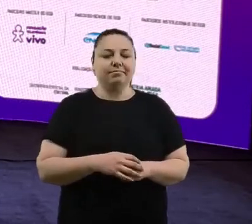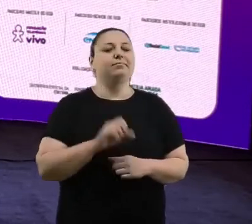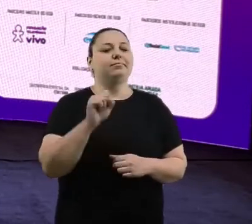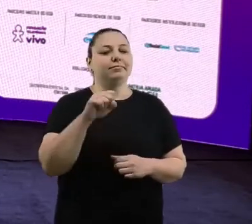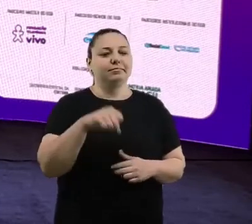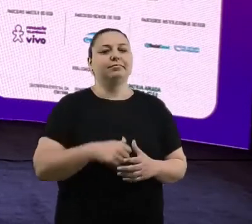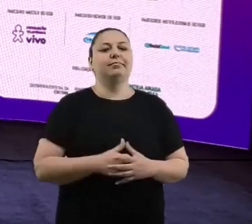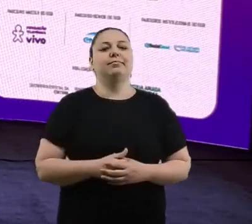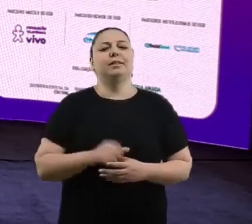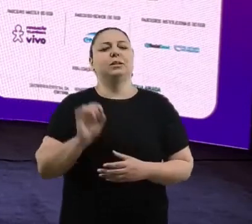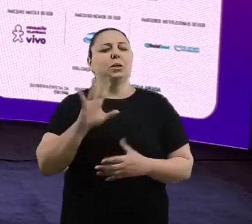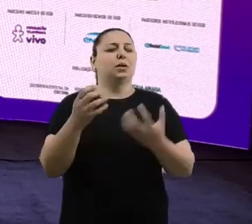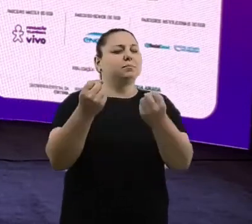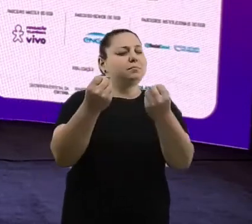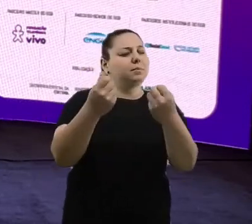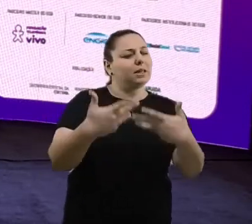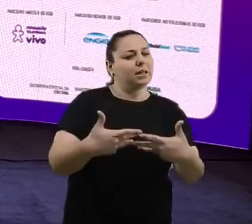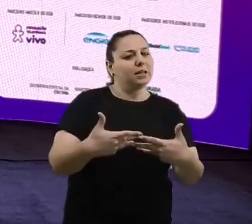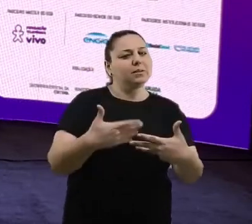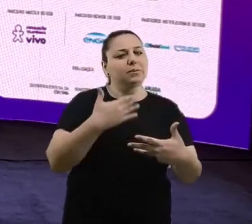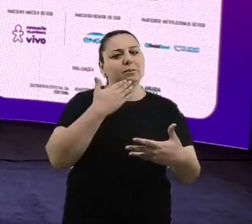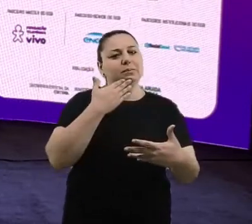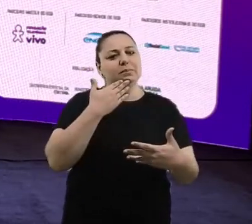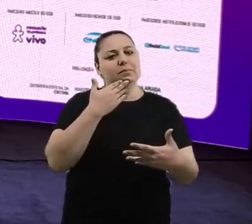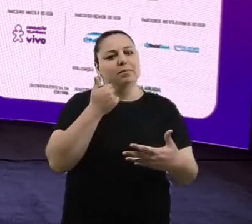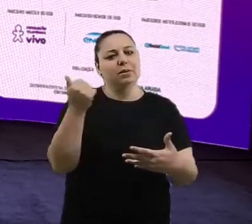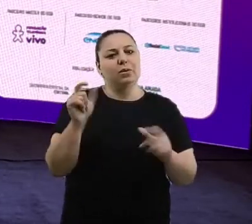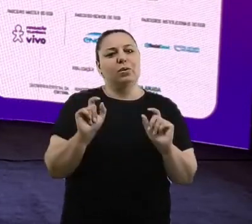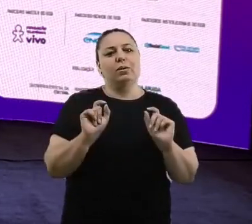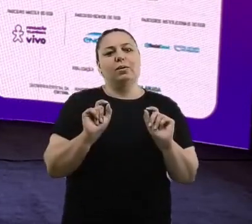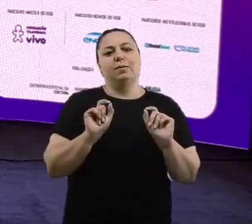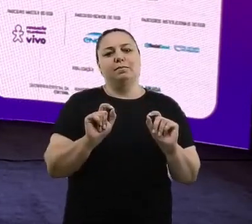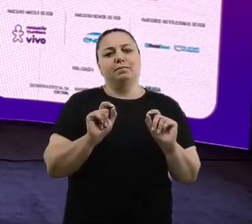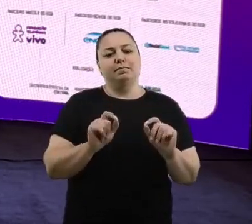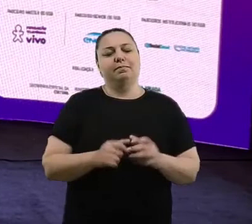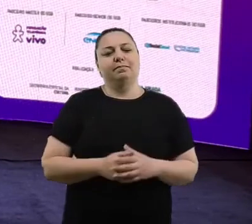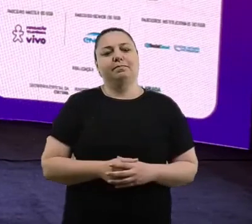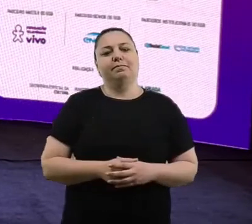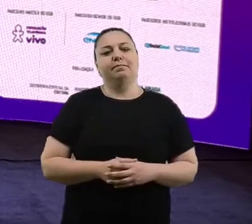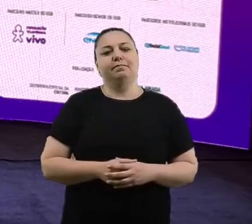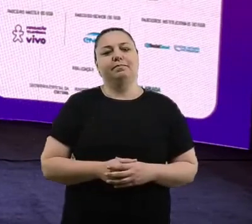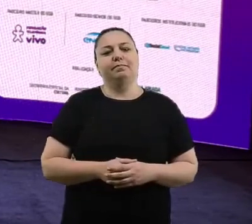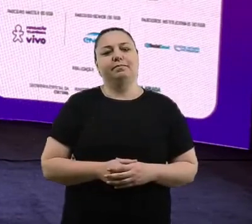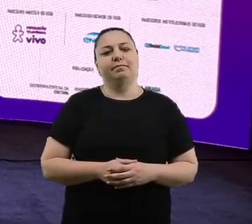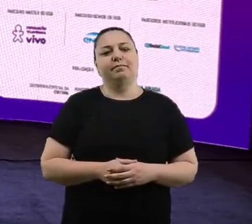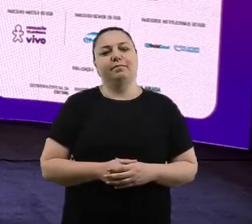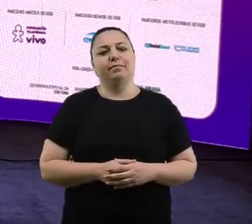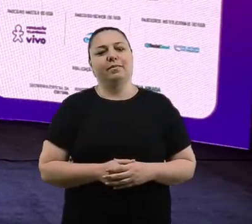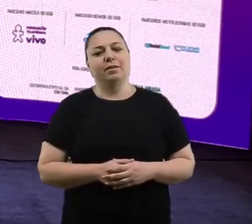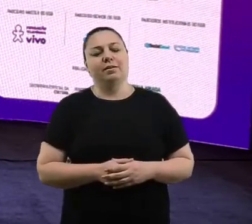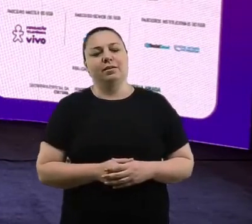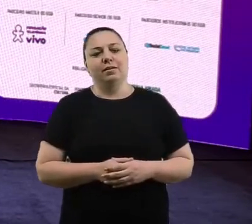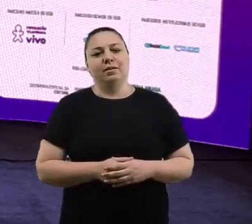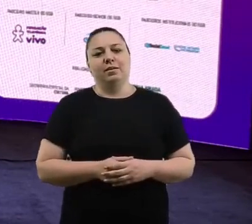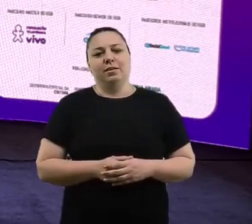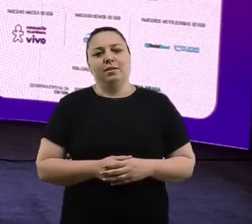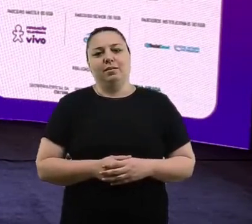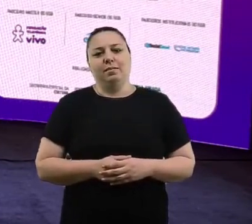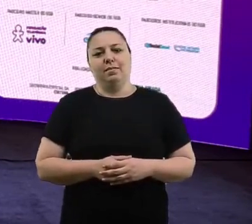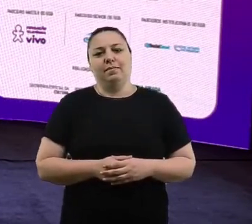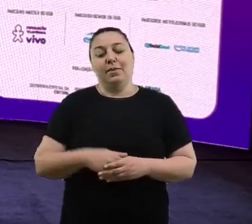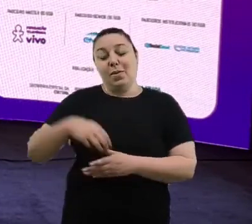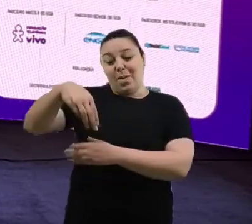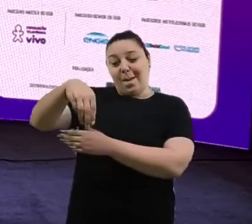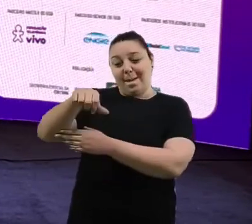pouquinho melhor, a questão a máquina aprende com o ser humano, é isso, né? E